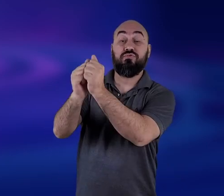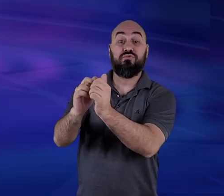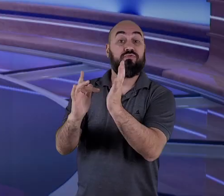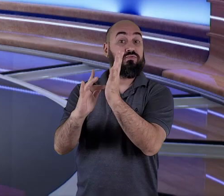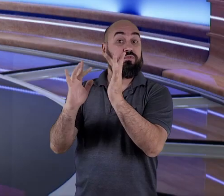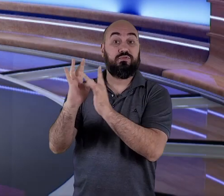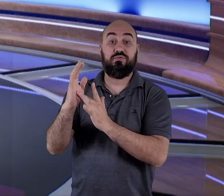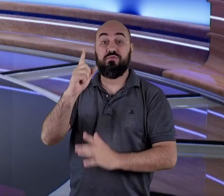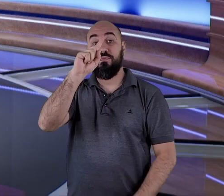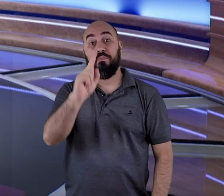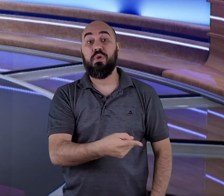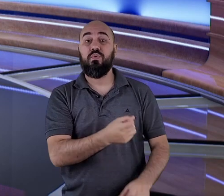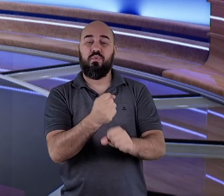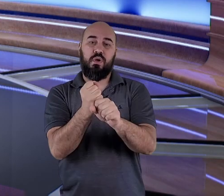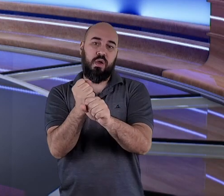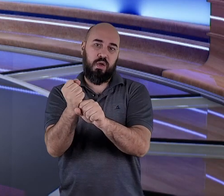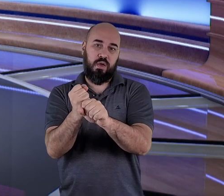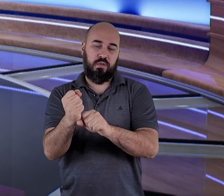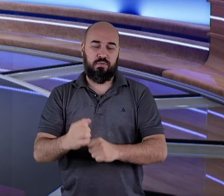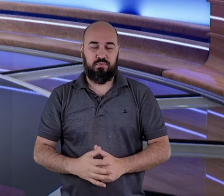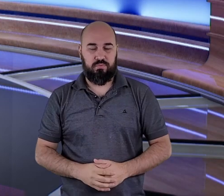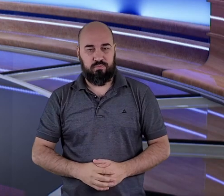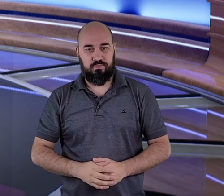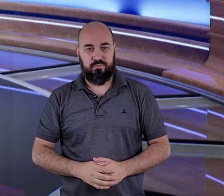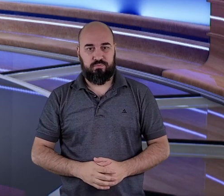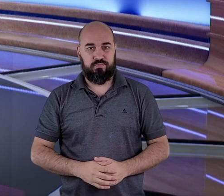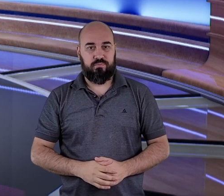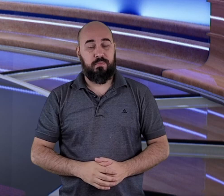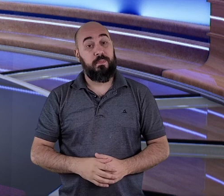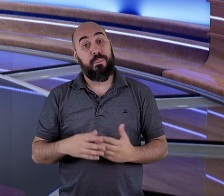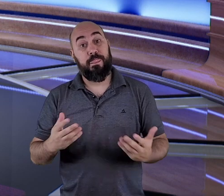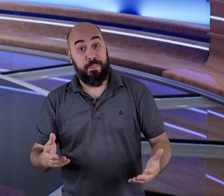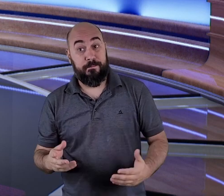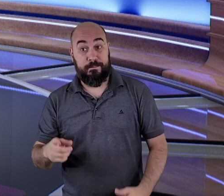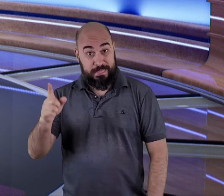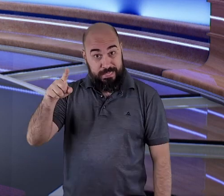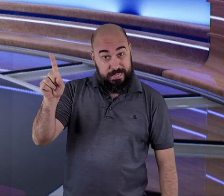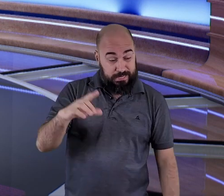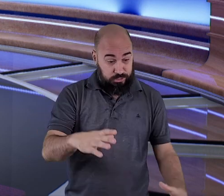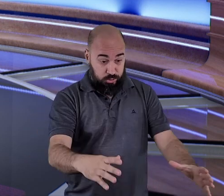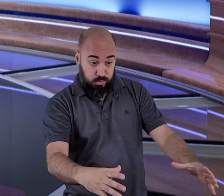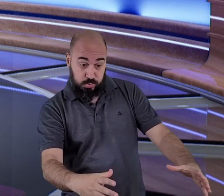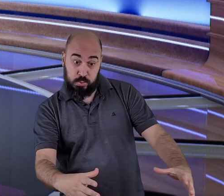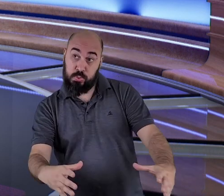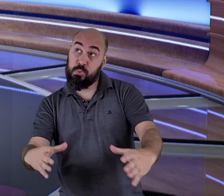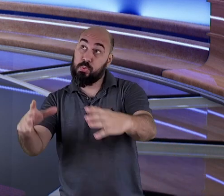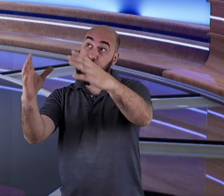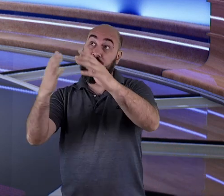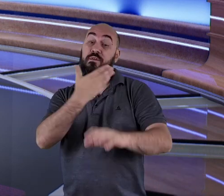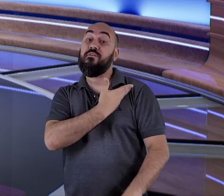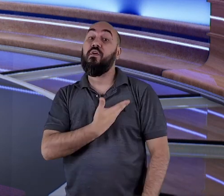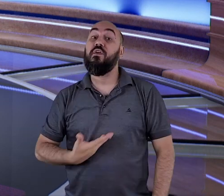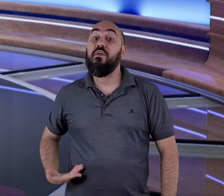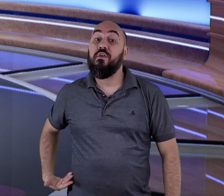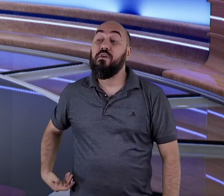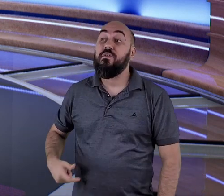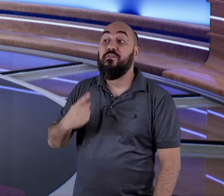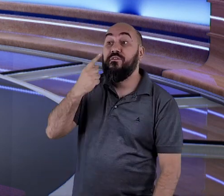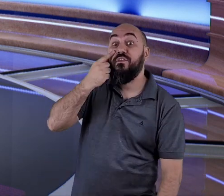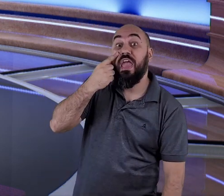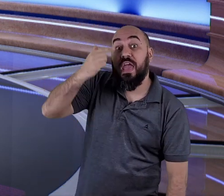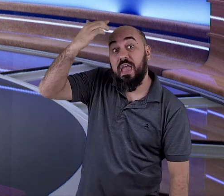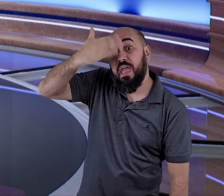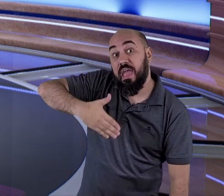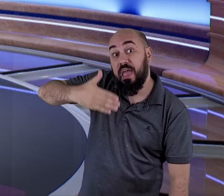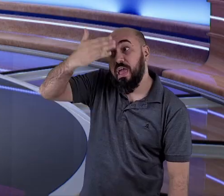anos. Em outras palavras, os santos reinam no sentido de participar do